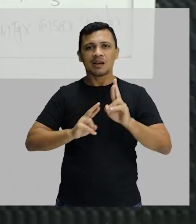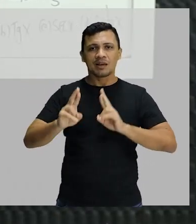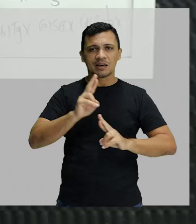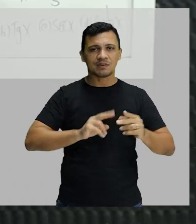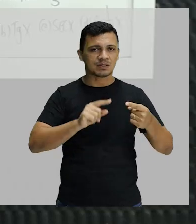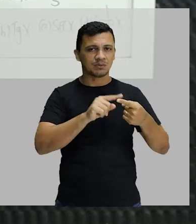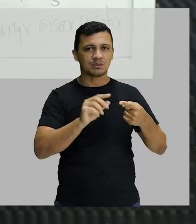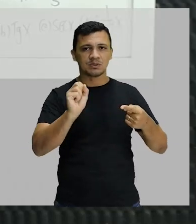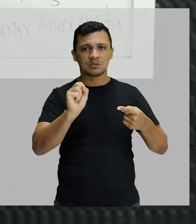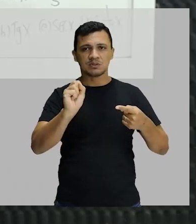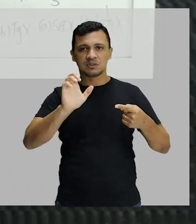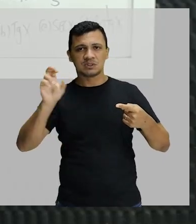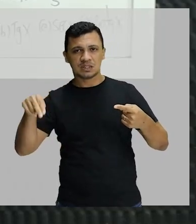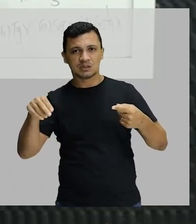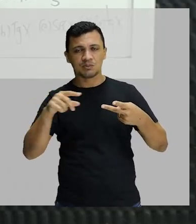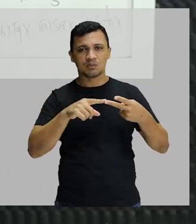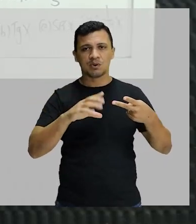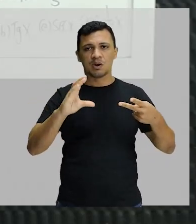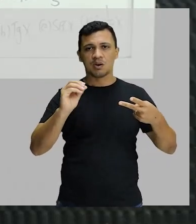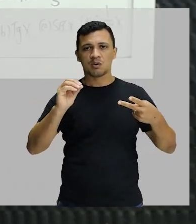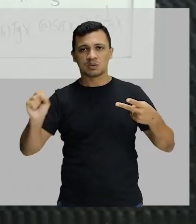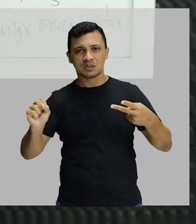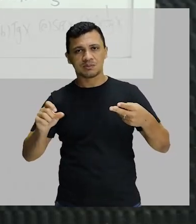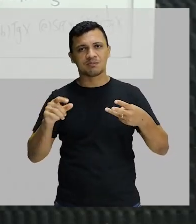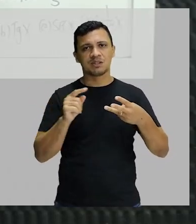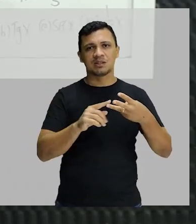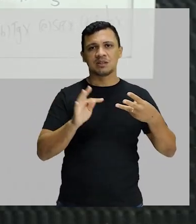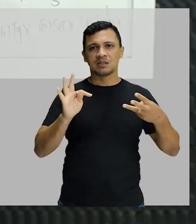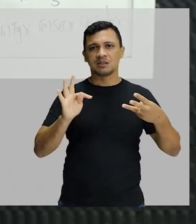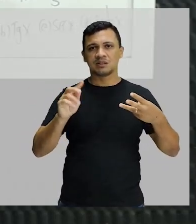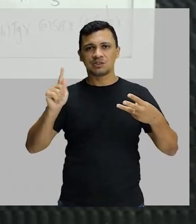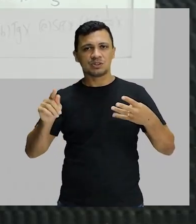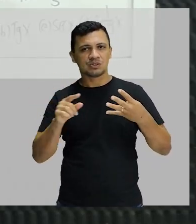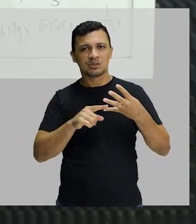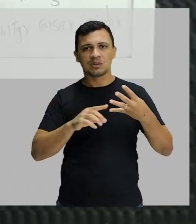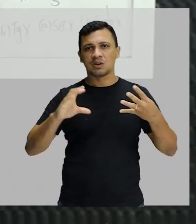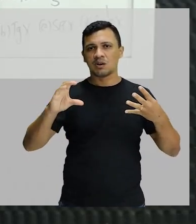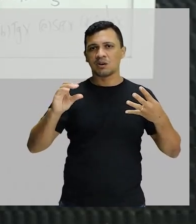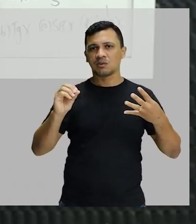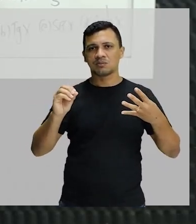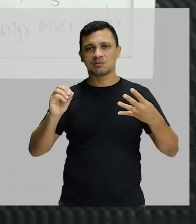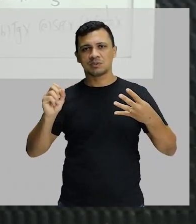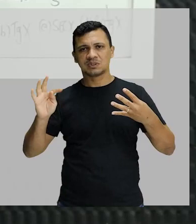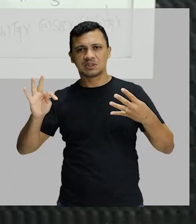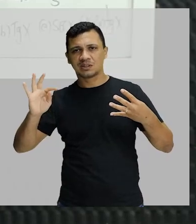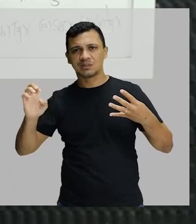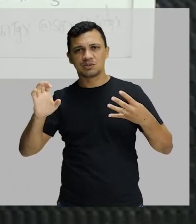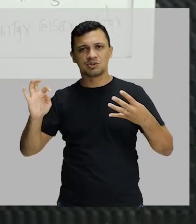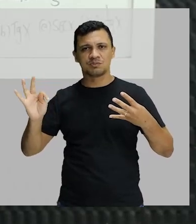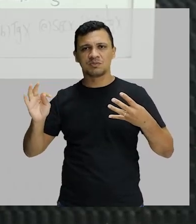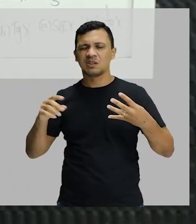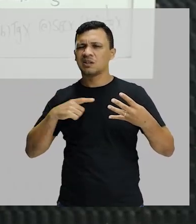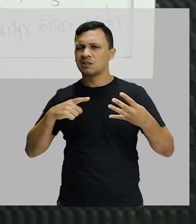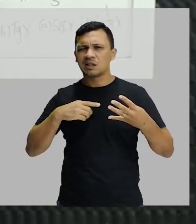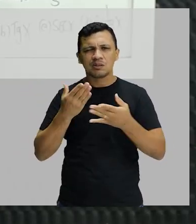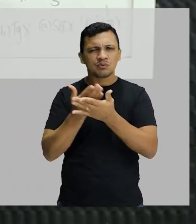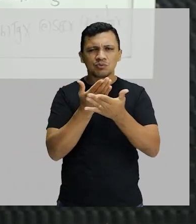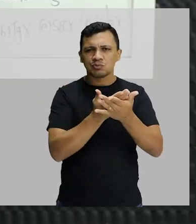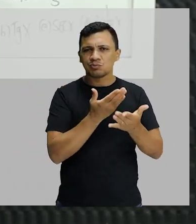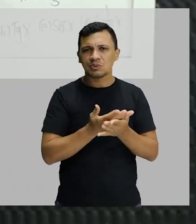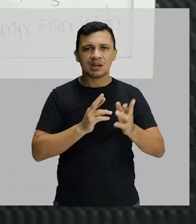cosseno de um arco, tangente, secante, cossecante. Então, a gente vai estudar essas